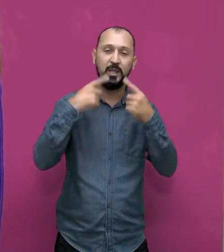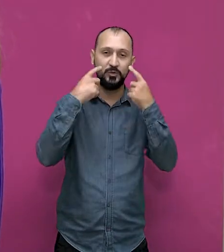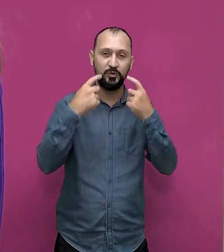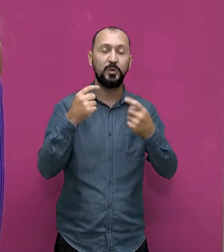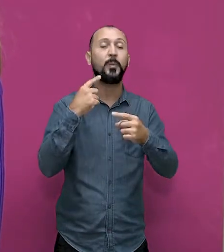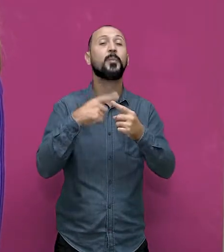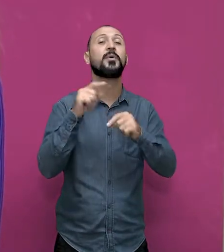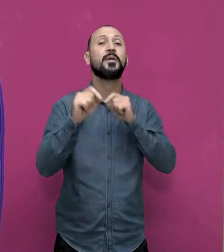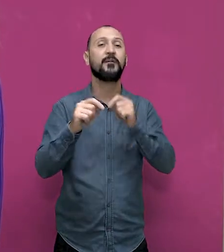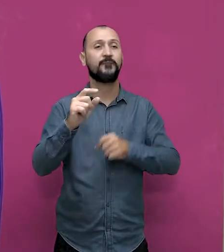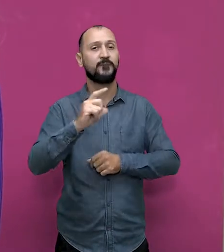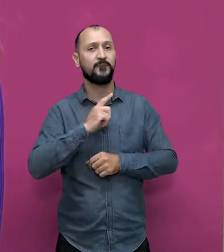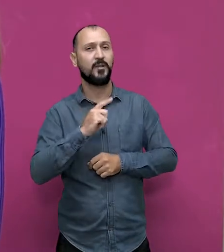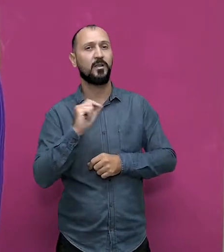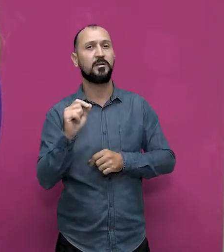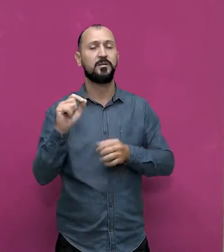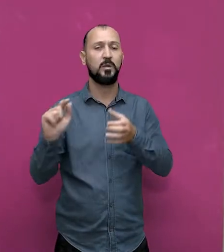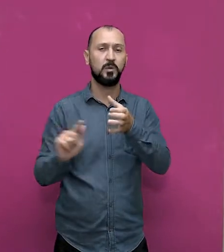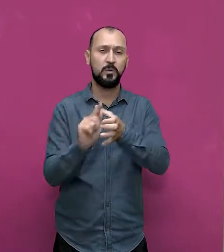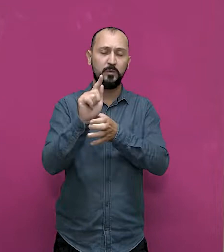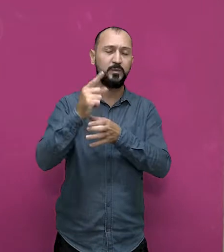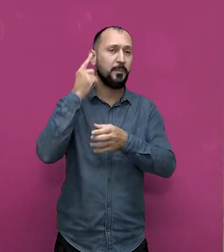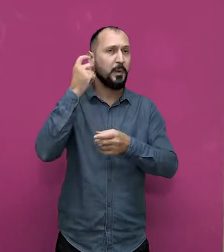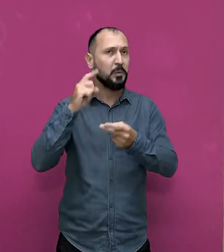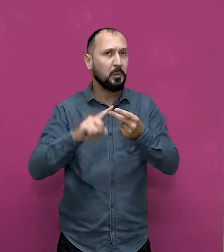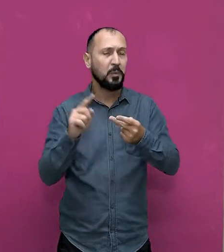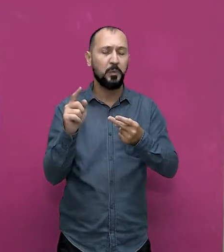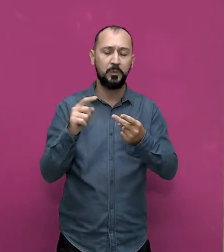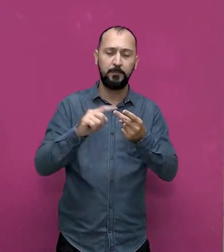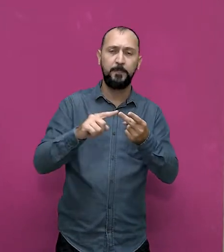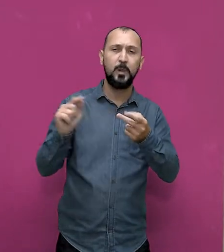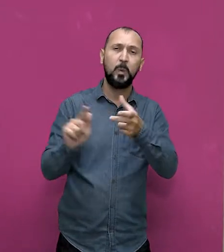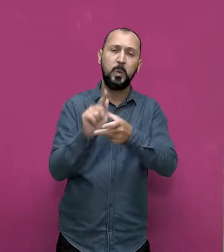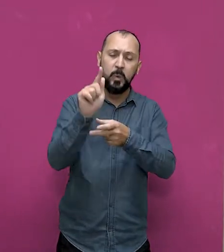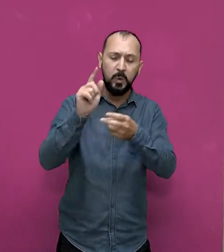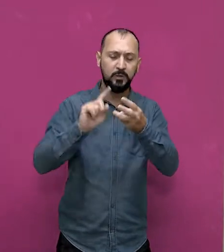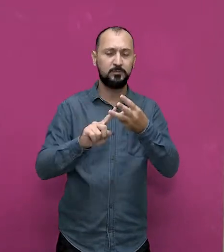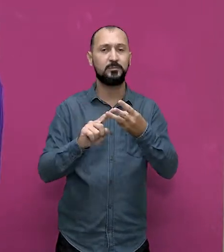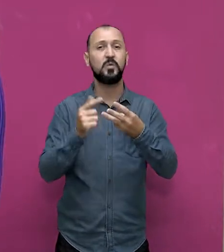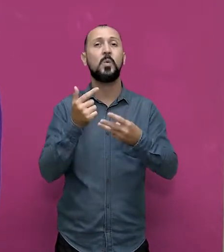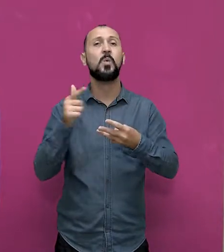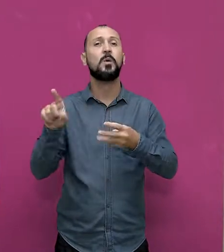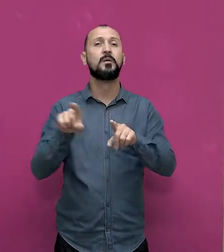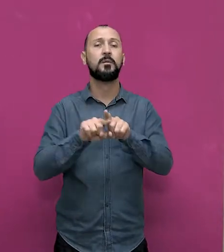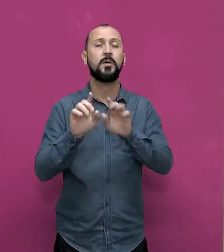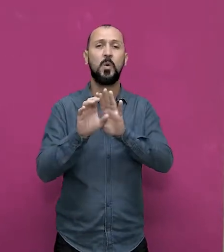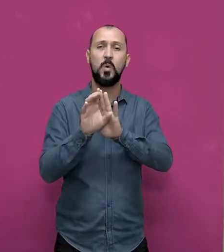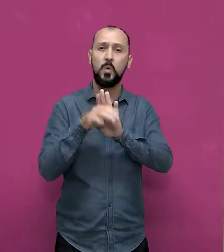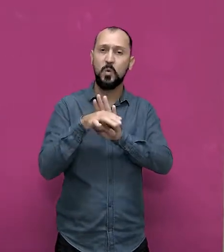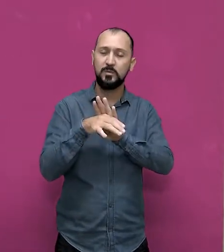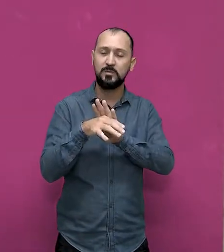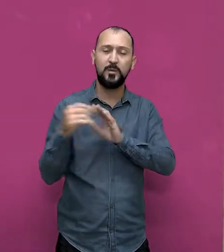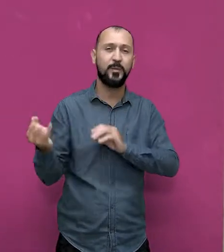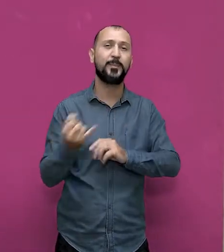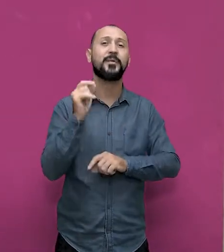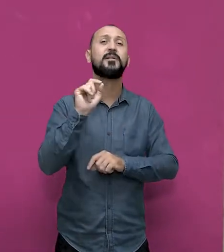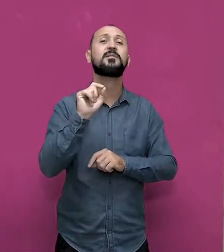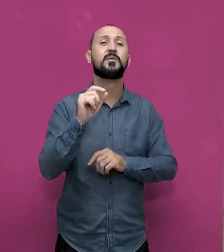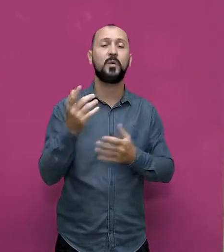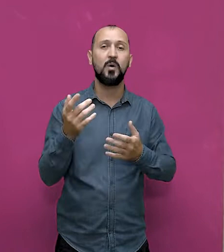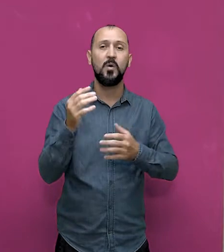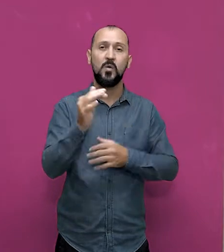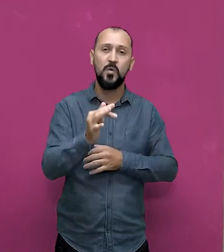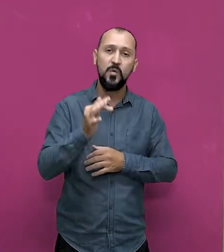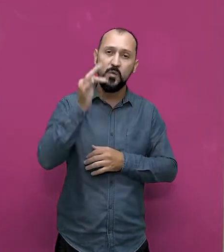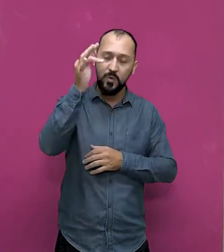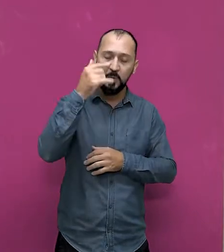ambientalmente mais interessante, porque vai ter menos poluição sonora, menos poluição por gases. E um outro também conceito muito